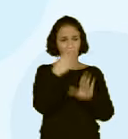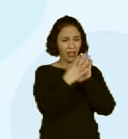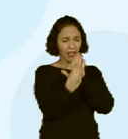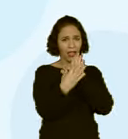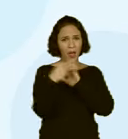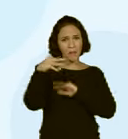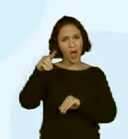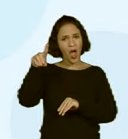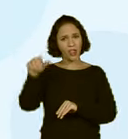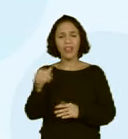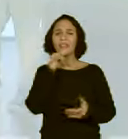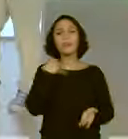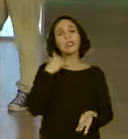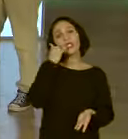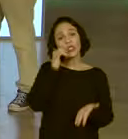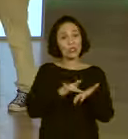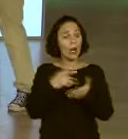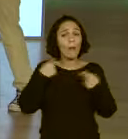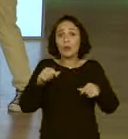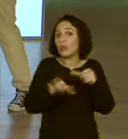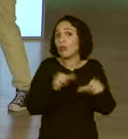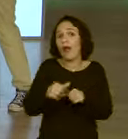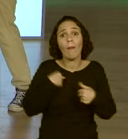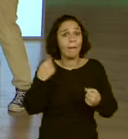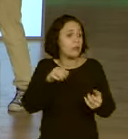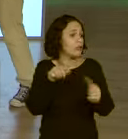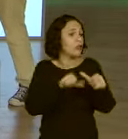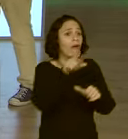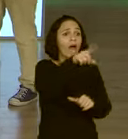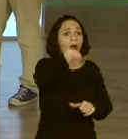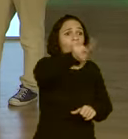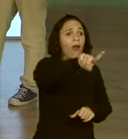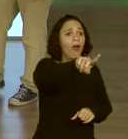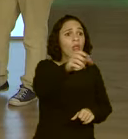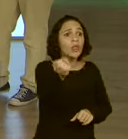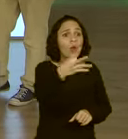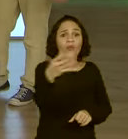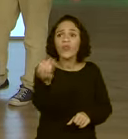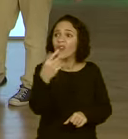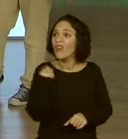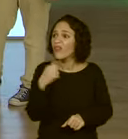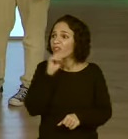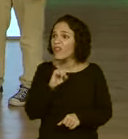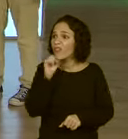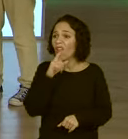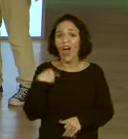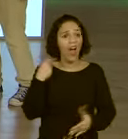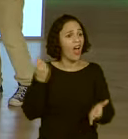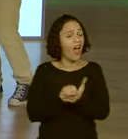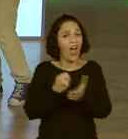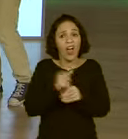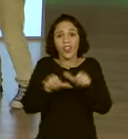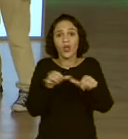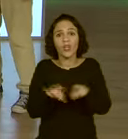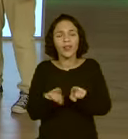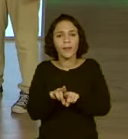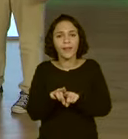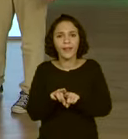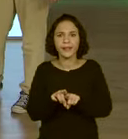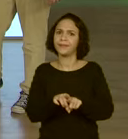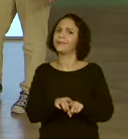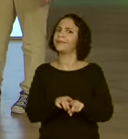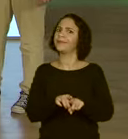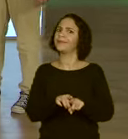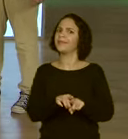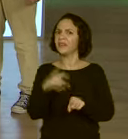né? Eu quero trocar de celular, eu preciso trocar de celular. Eu preciso, porque todo mundo tem aquele celular, então se eu não tiver aquele celular, eu